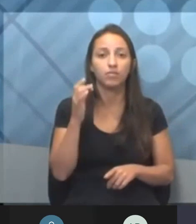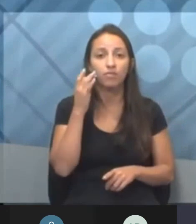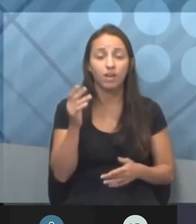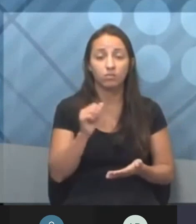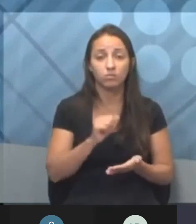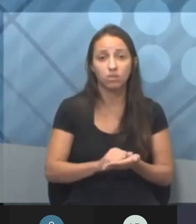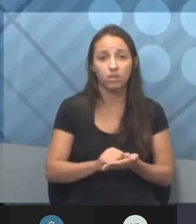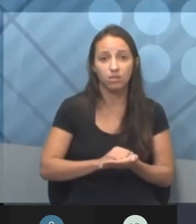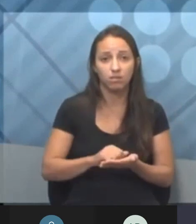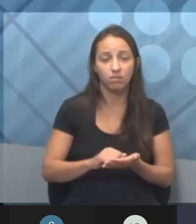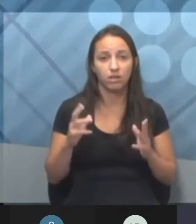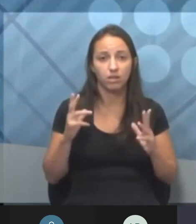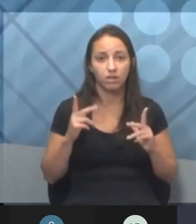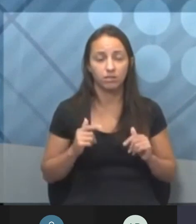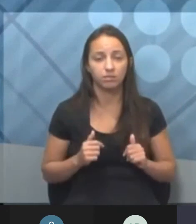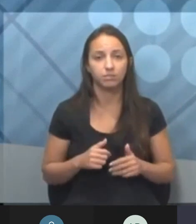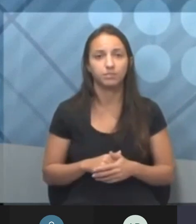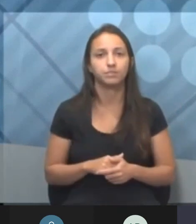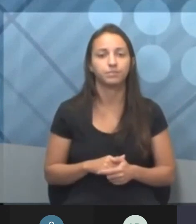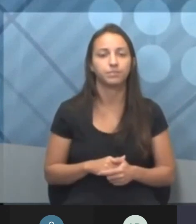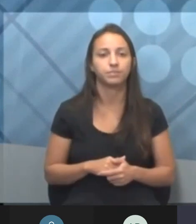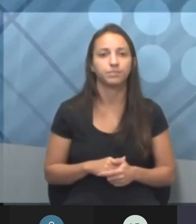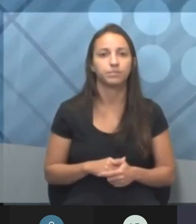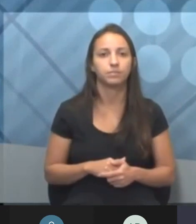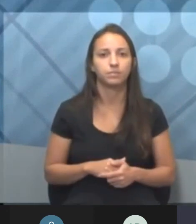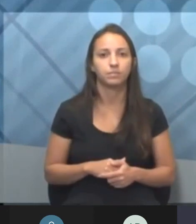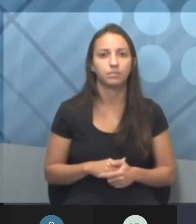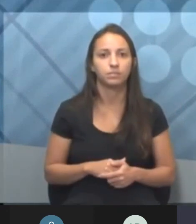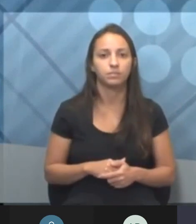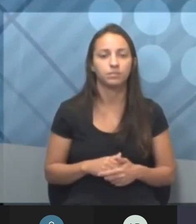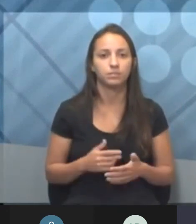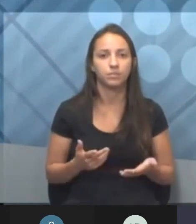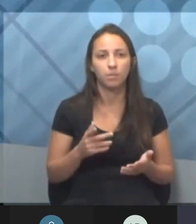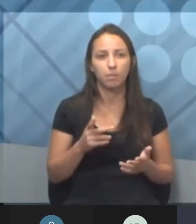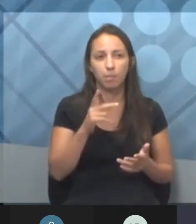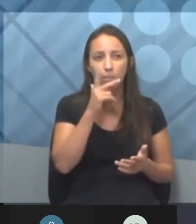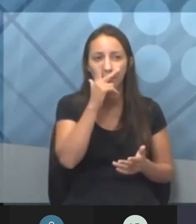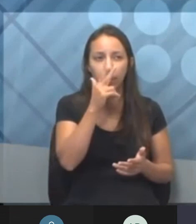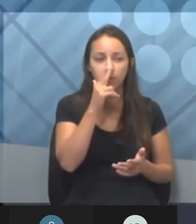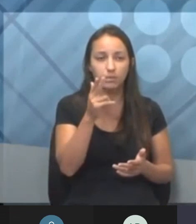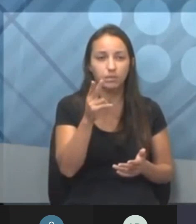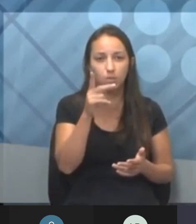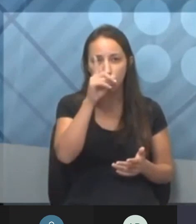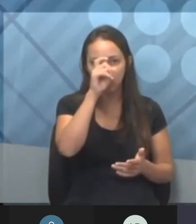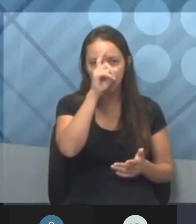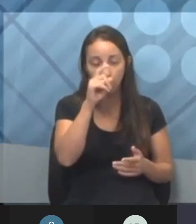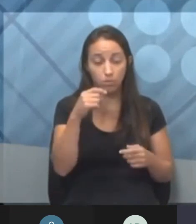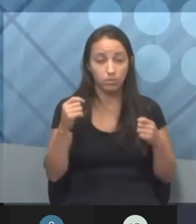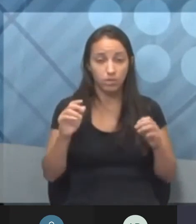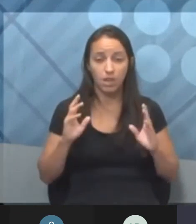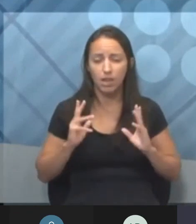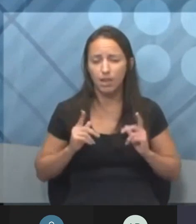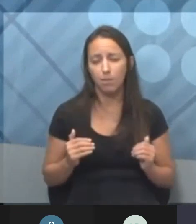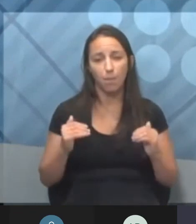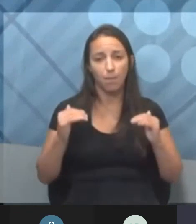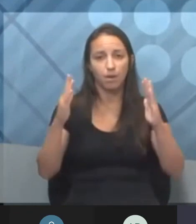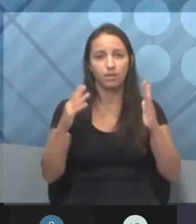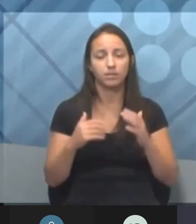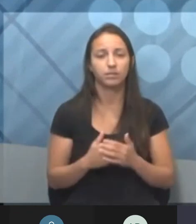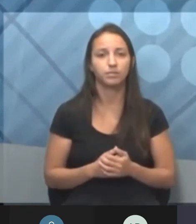facilmente lavável e higienizado, até de forma meio que hospitalar, né? Porque a gente tem que realmente cuidar